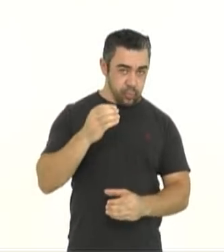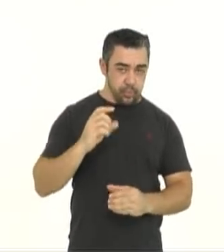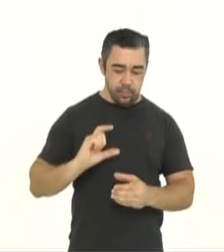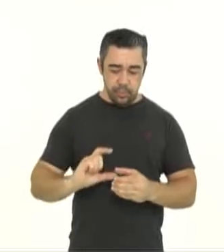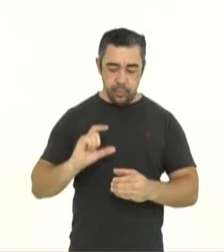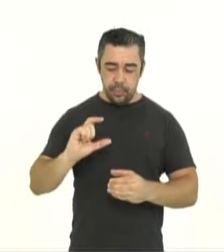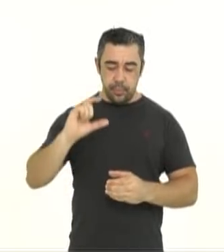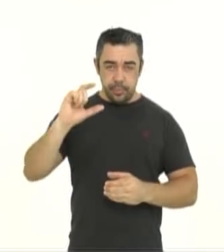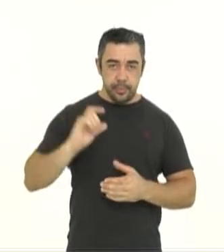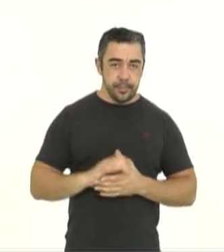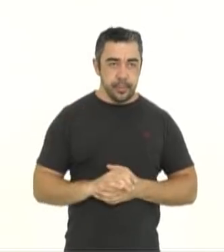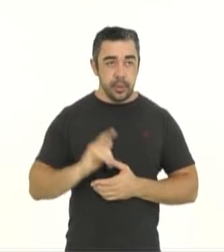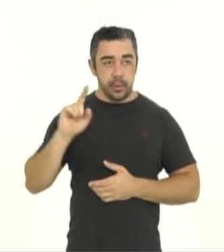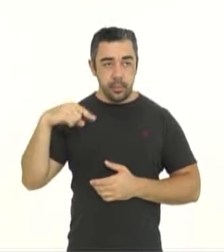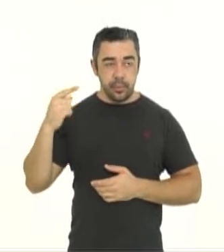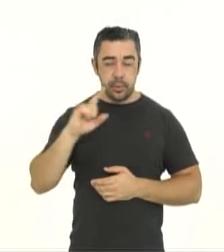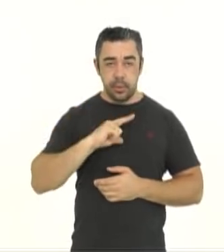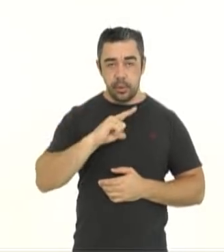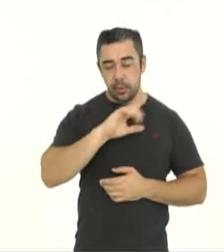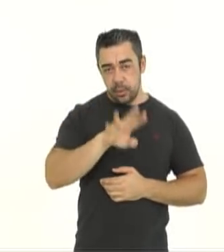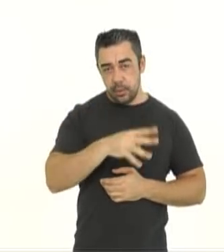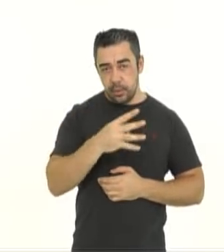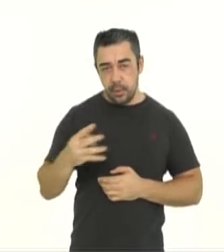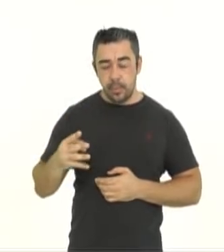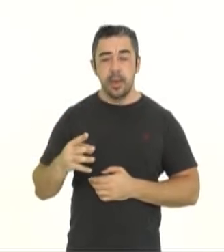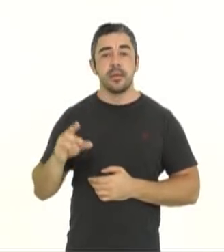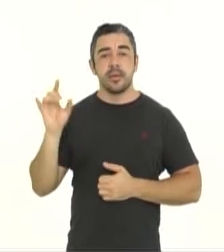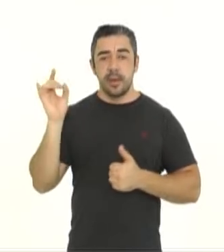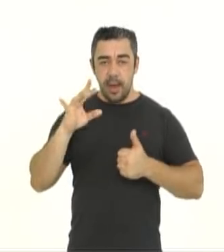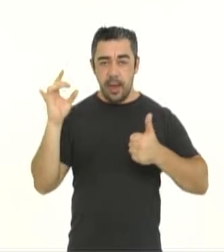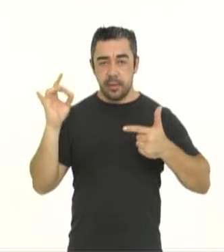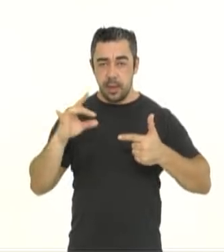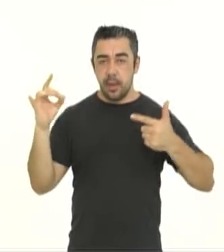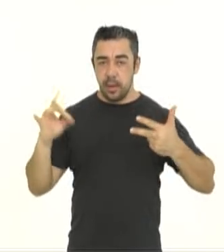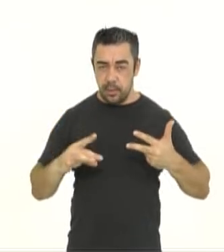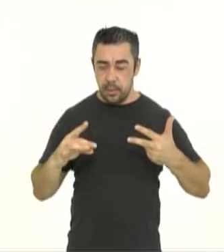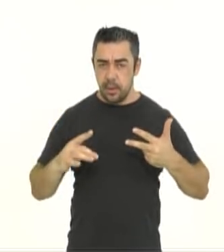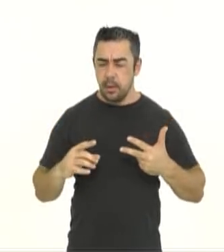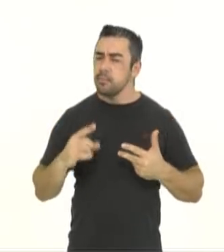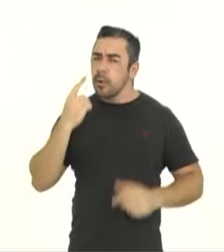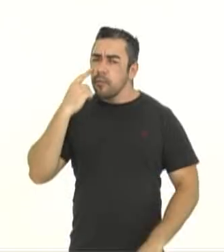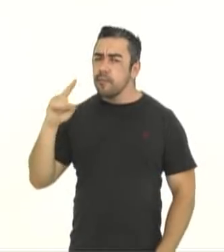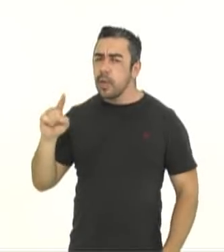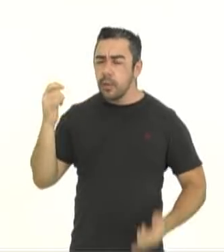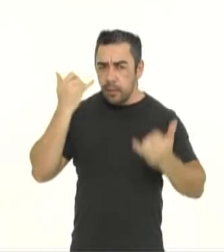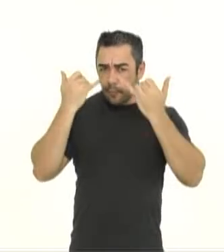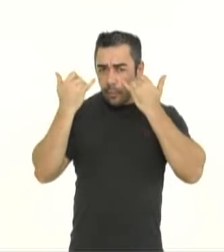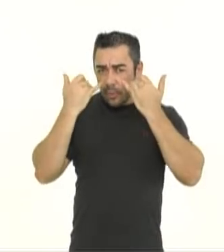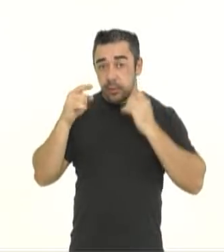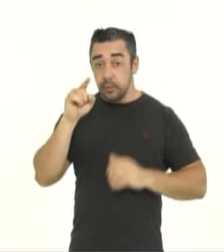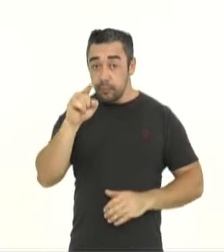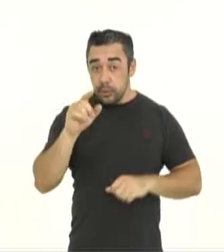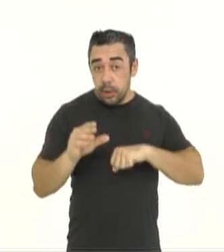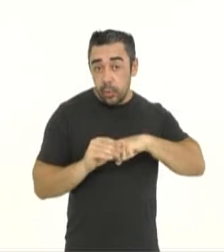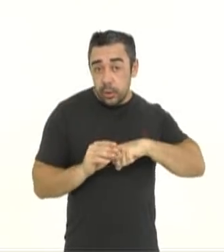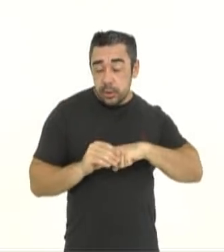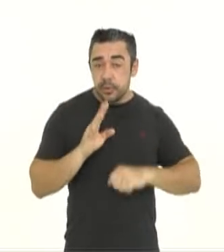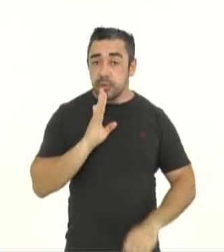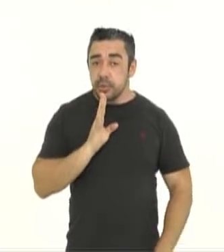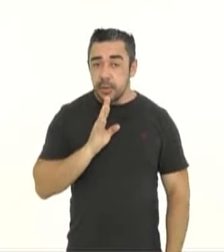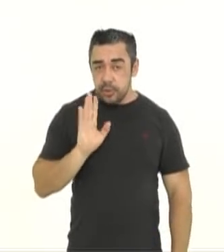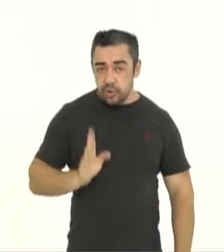A seguir, temos uma tabela com a densidade de cada líquido. Baseando-se nessas informações e em seus conhecimentos sobre